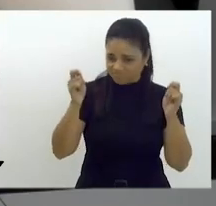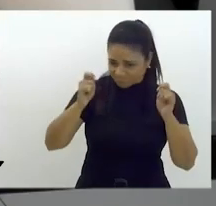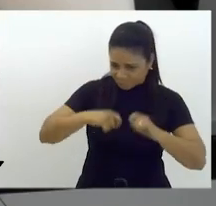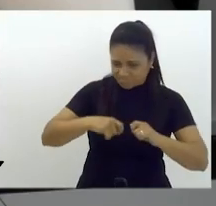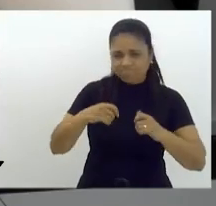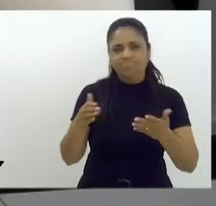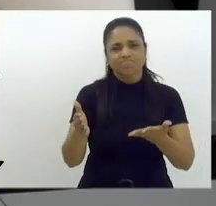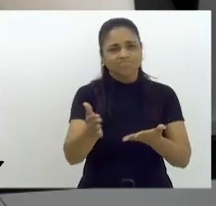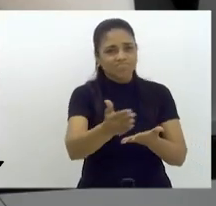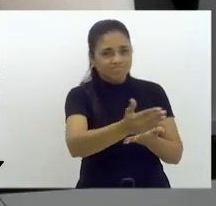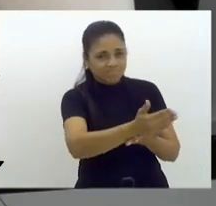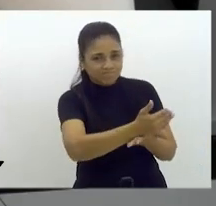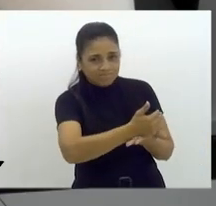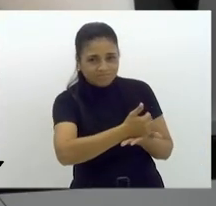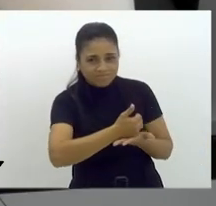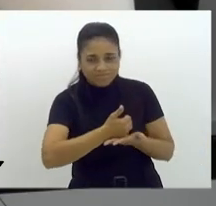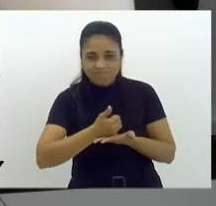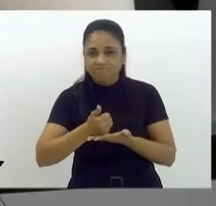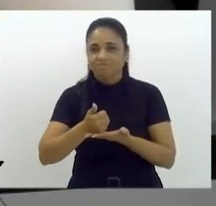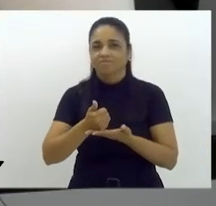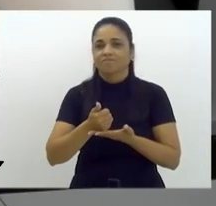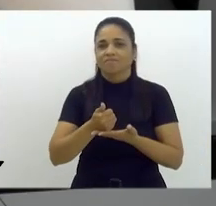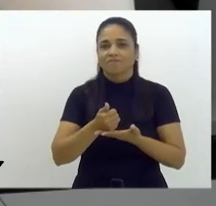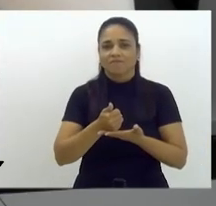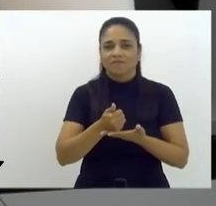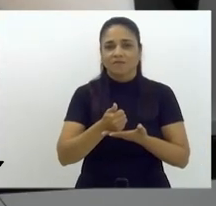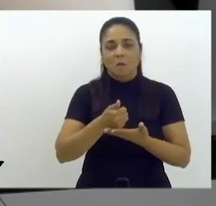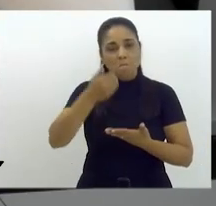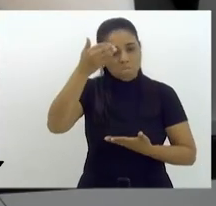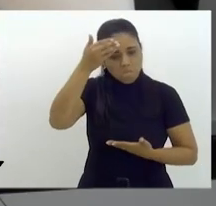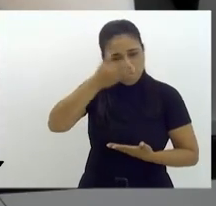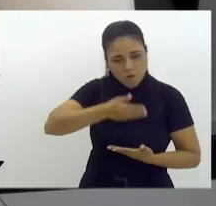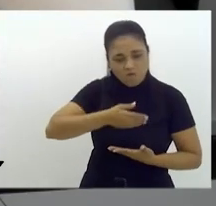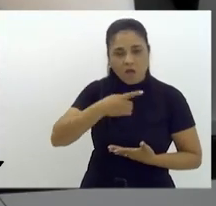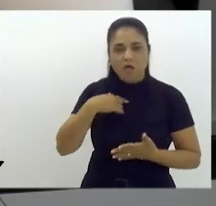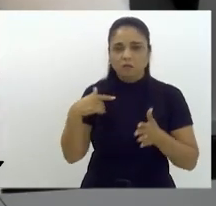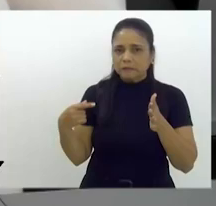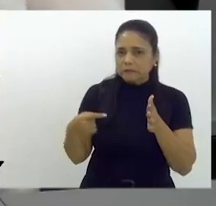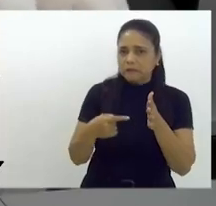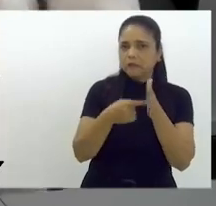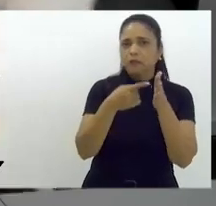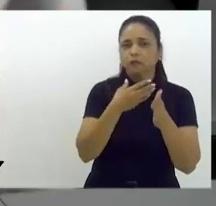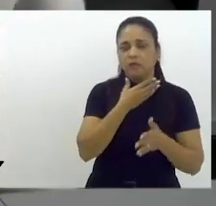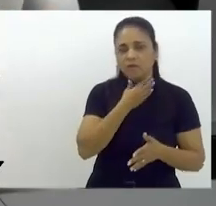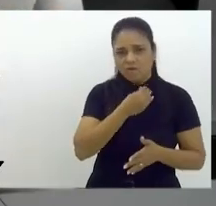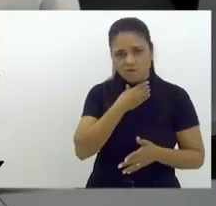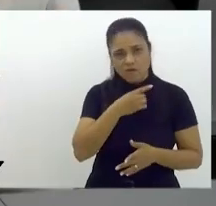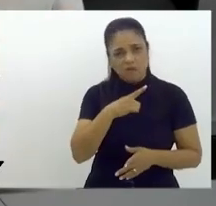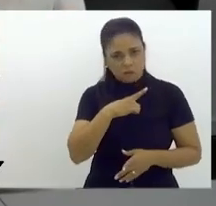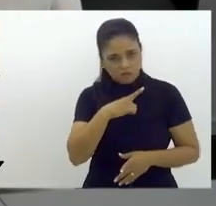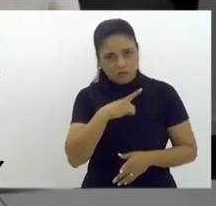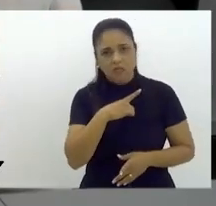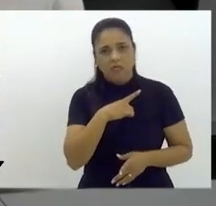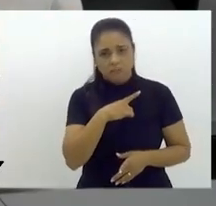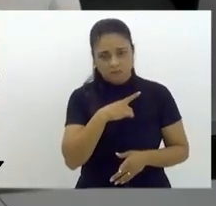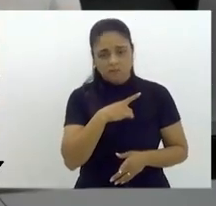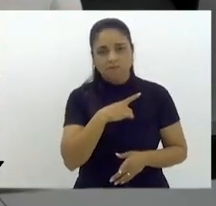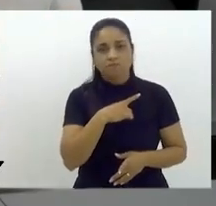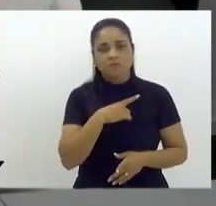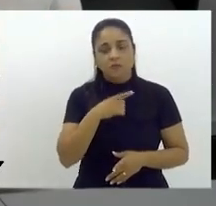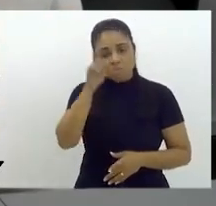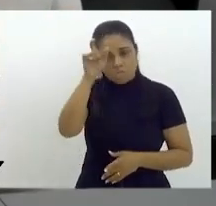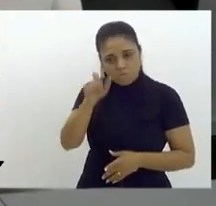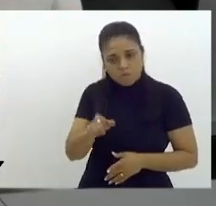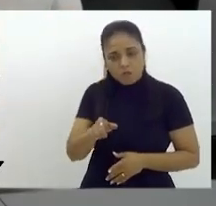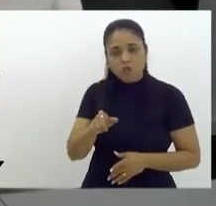porque eu ficando comprovado que houve uma denúncia falsa a pessoa será